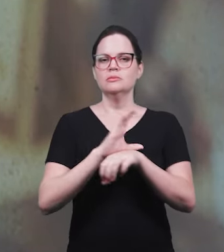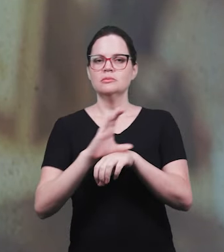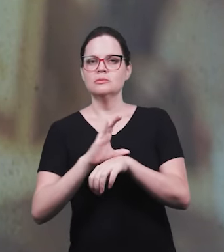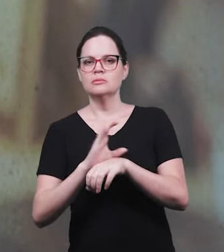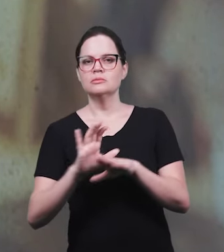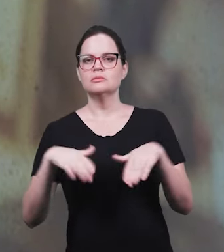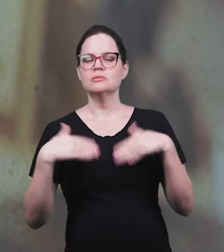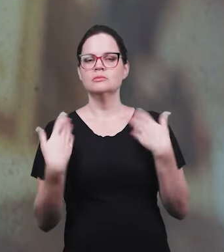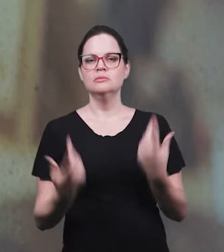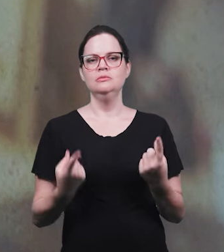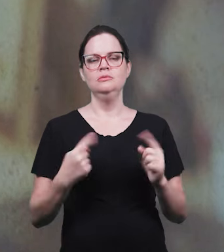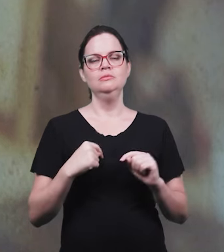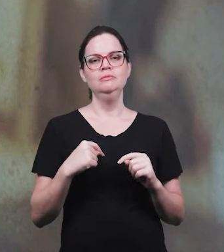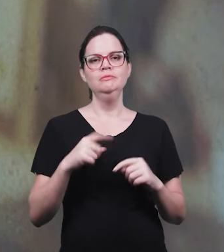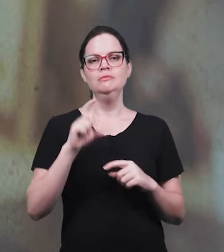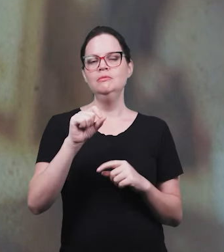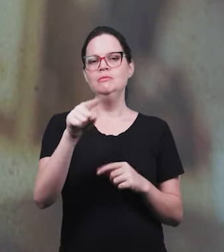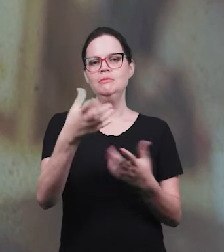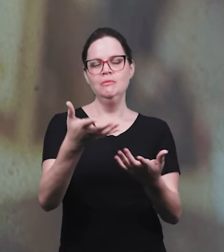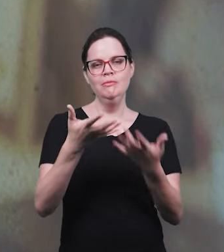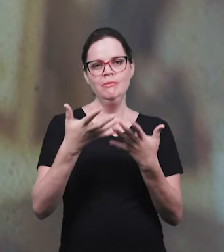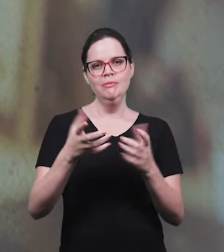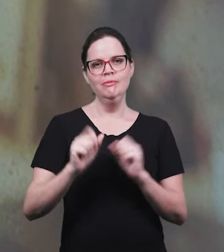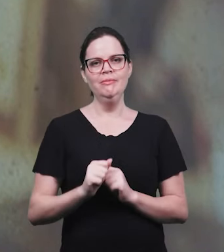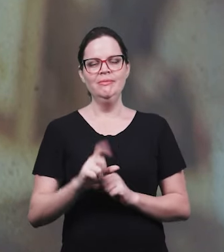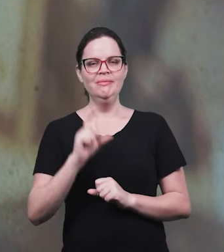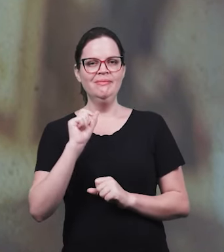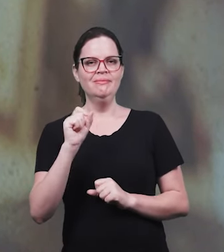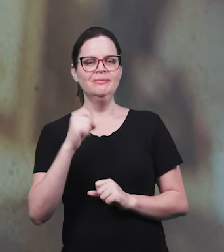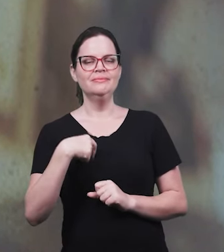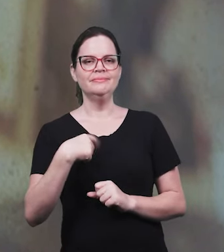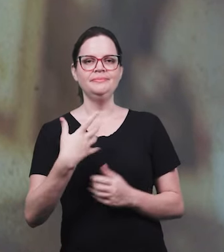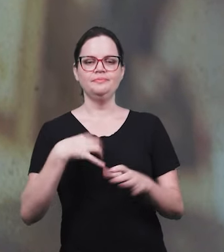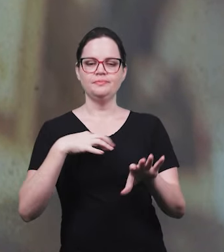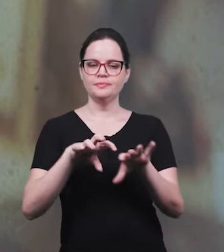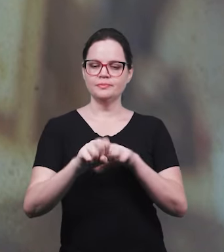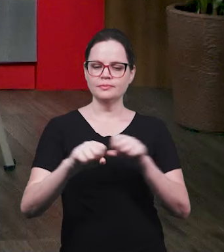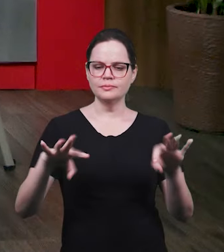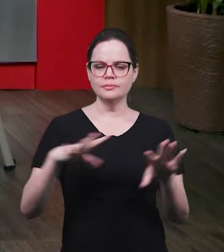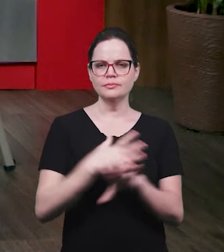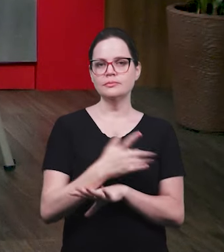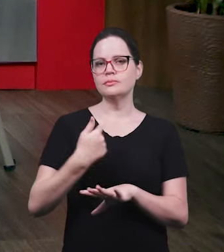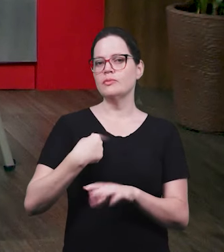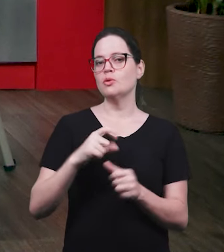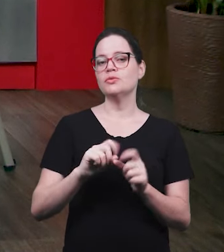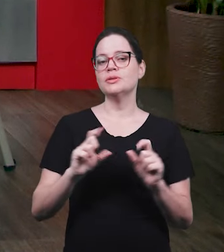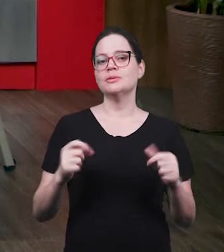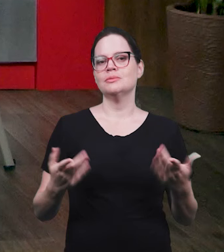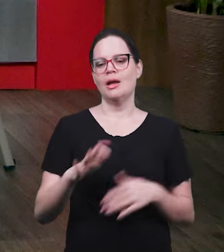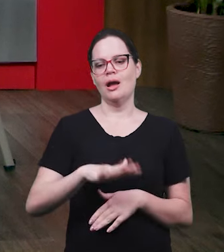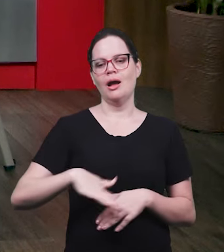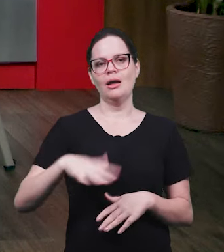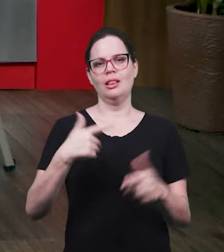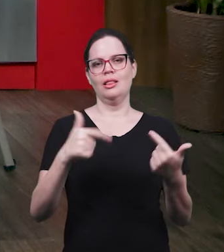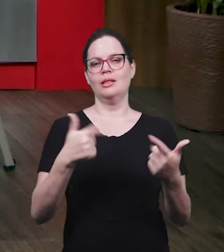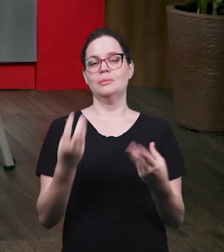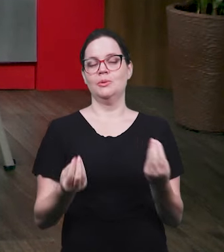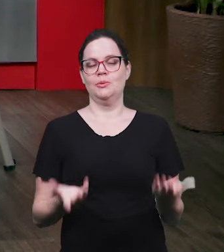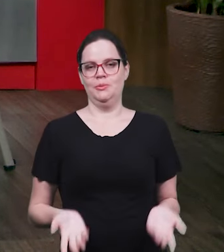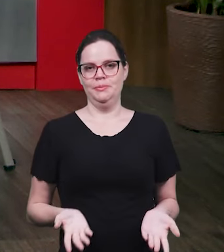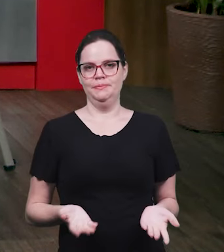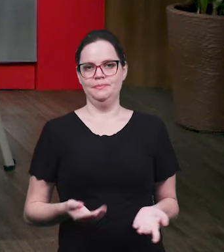curso, quais são as expectativas do estudante, o que esperar dessa graduação, um pouco sobre o mercado de trabalho, para que